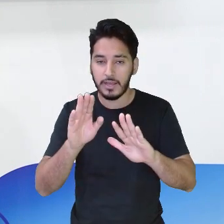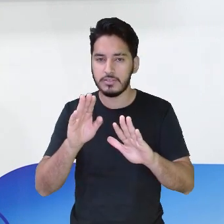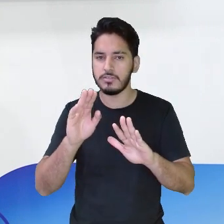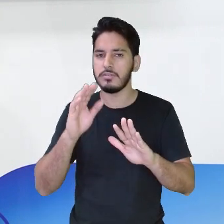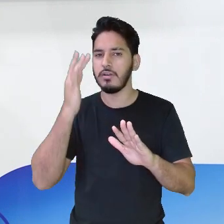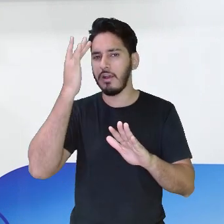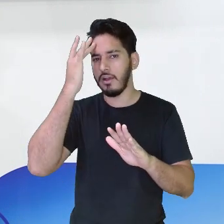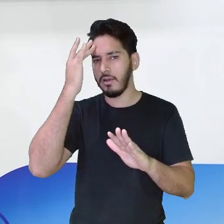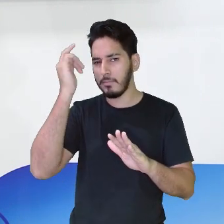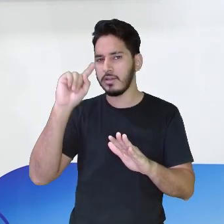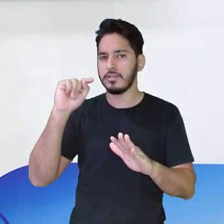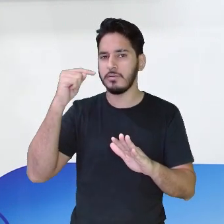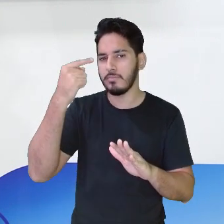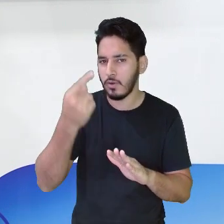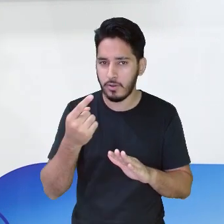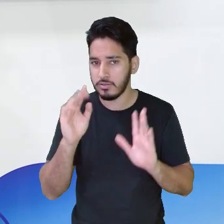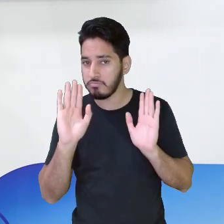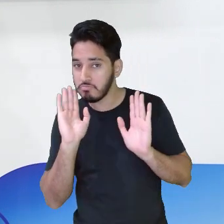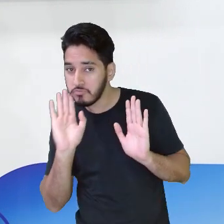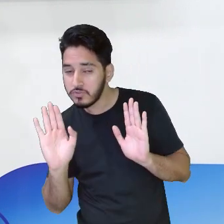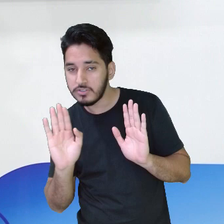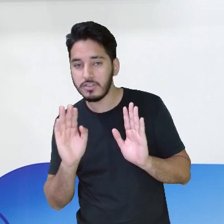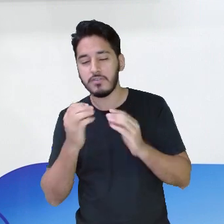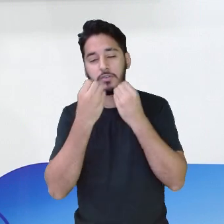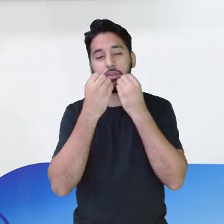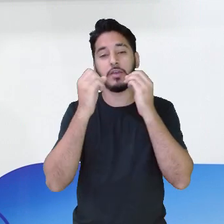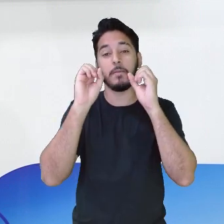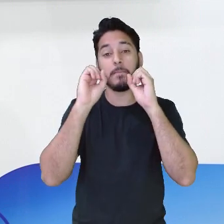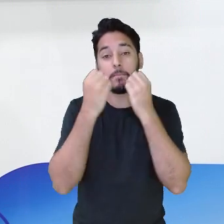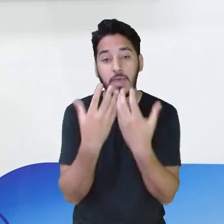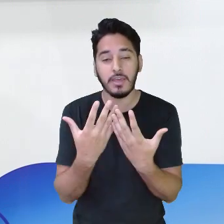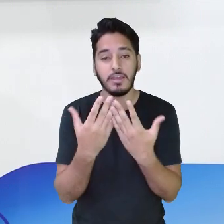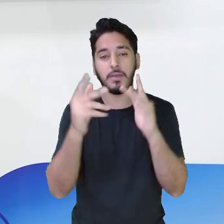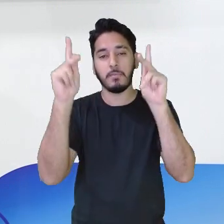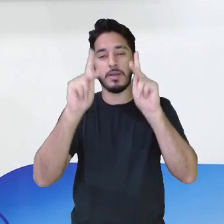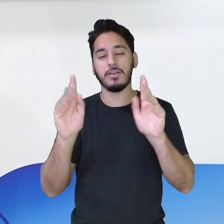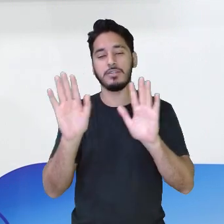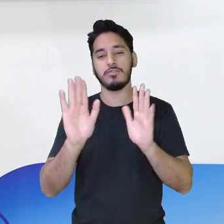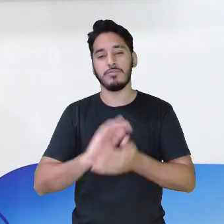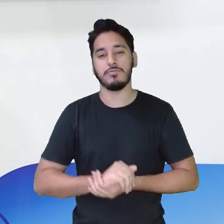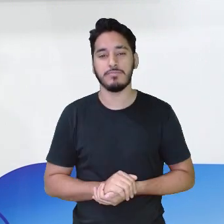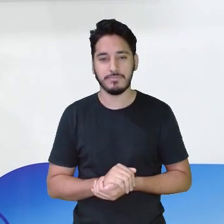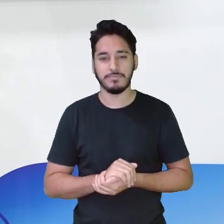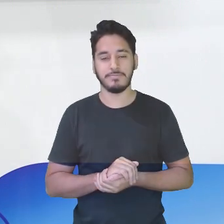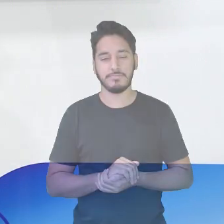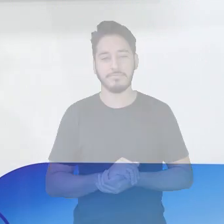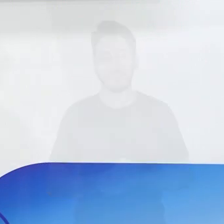você numa próxima oportunidade. Fiquem bem, fiquem em paz. Tchau, tchau.